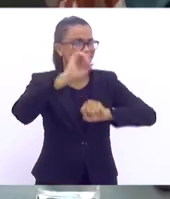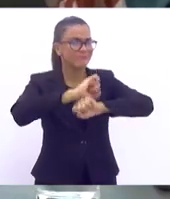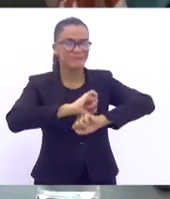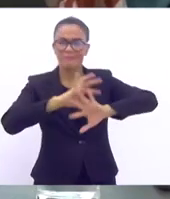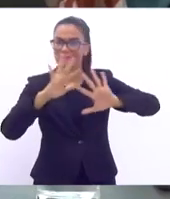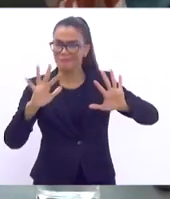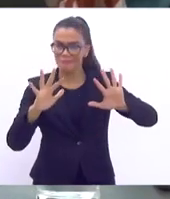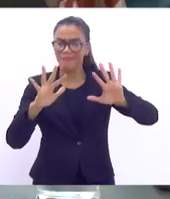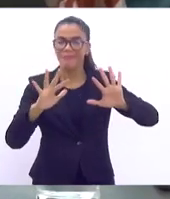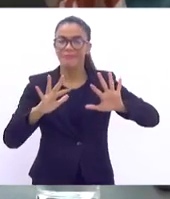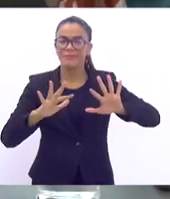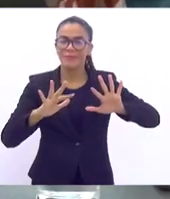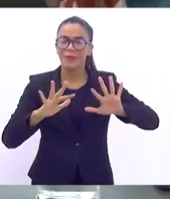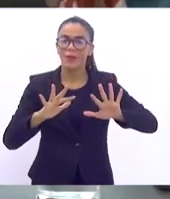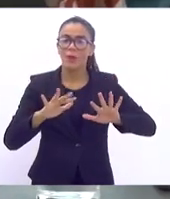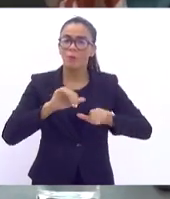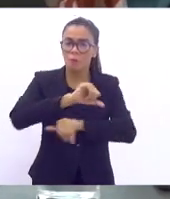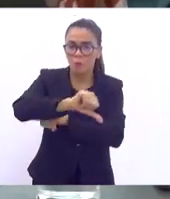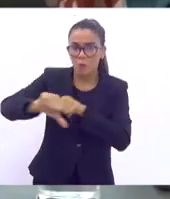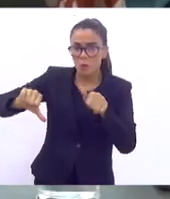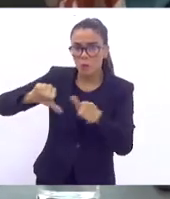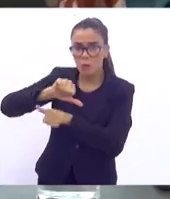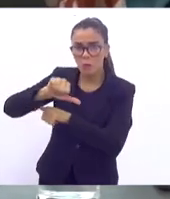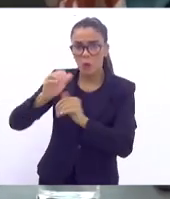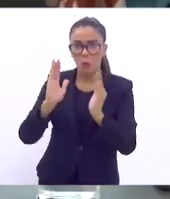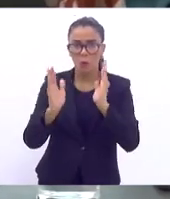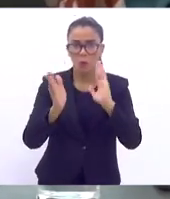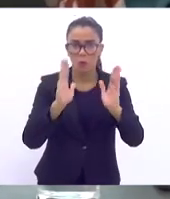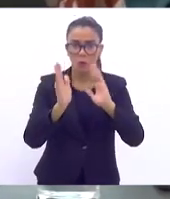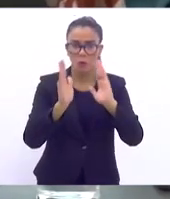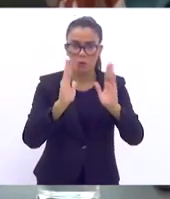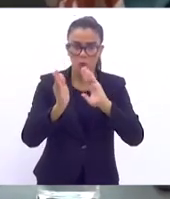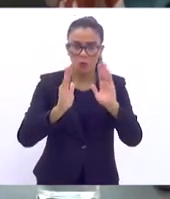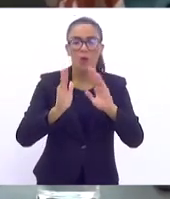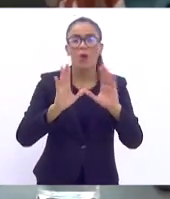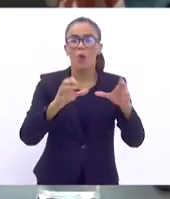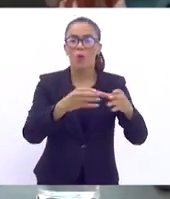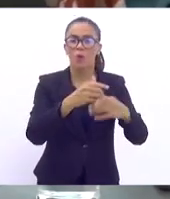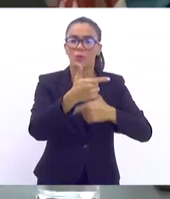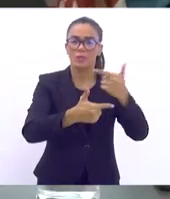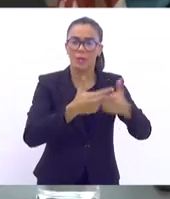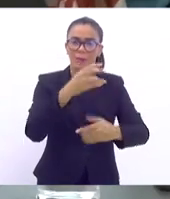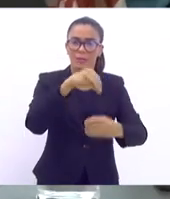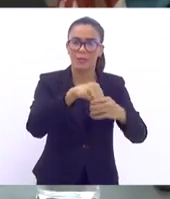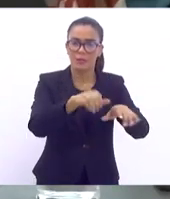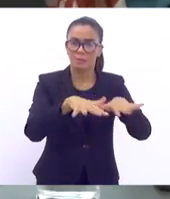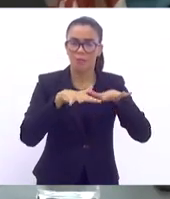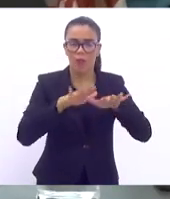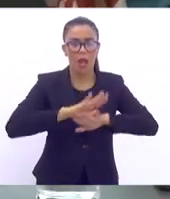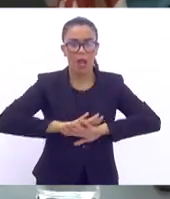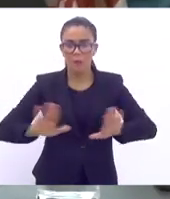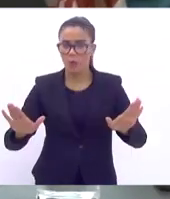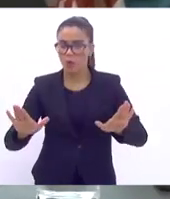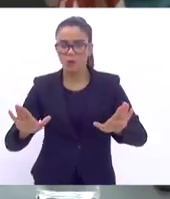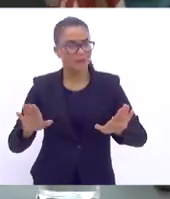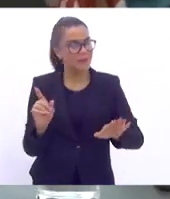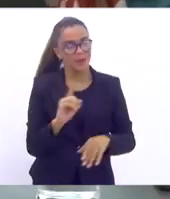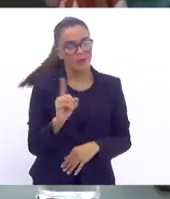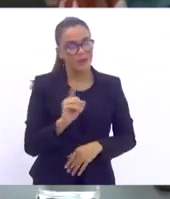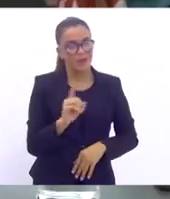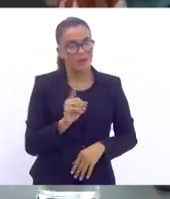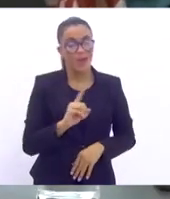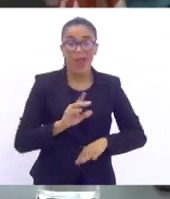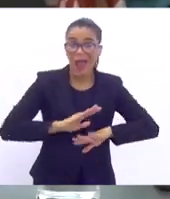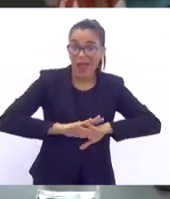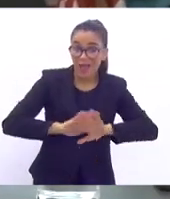forma mudou o período a frente acabou não acabou acaba-se tiver